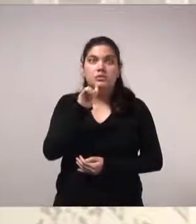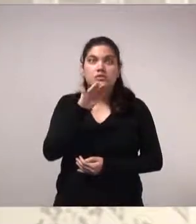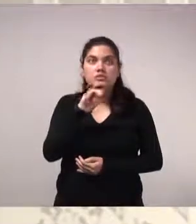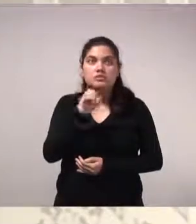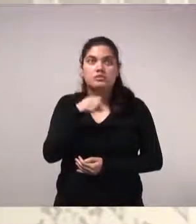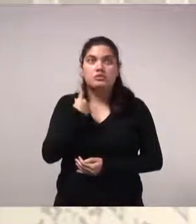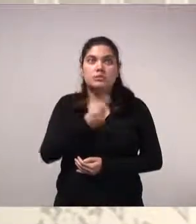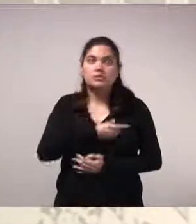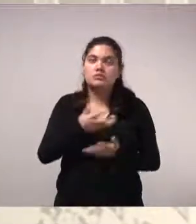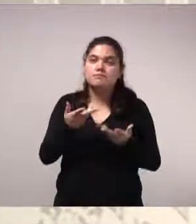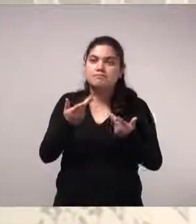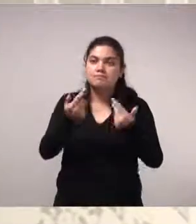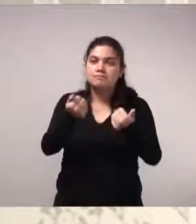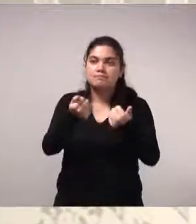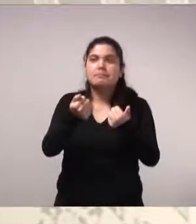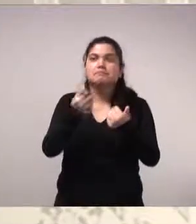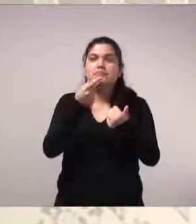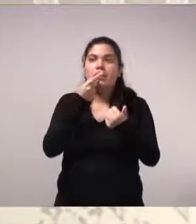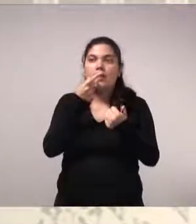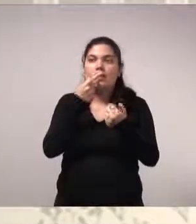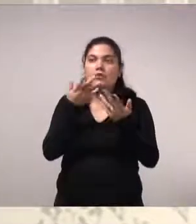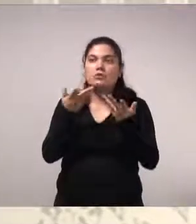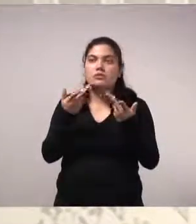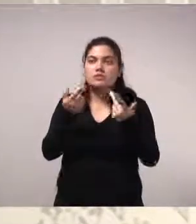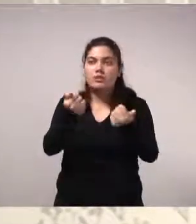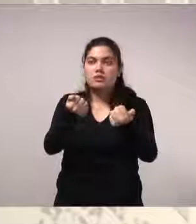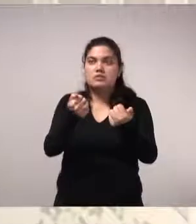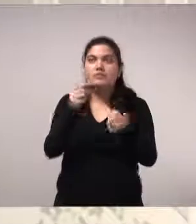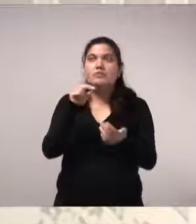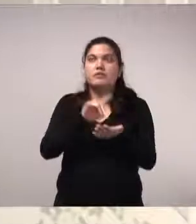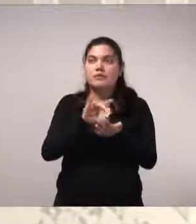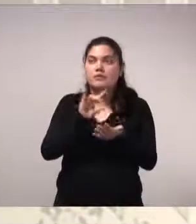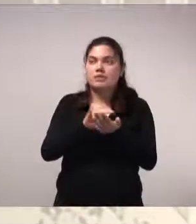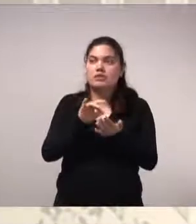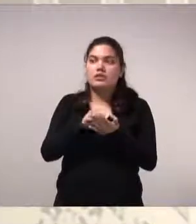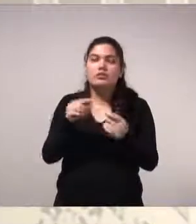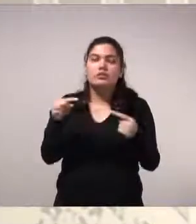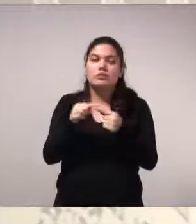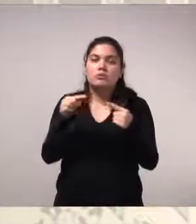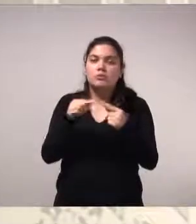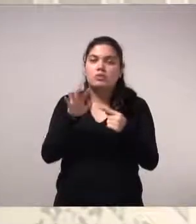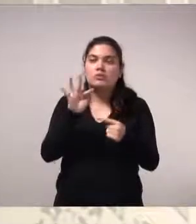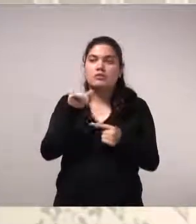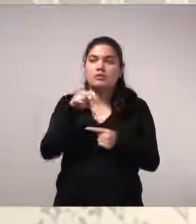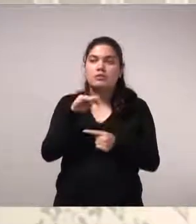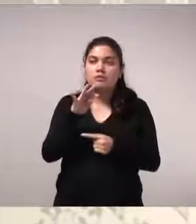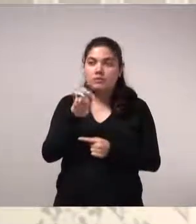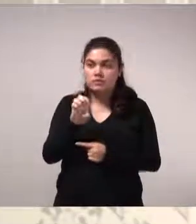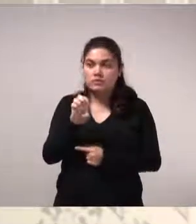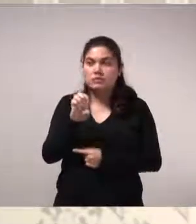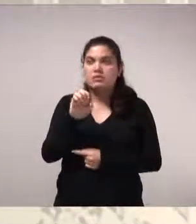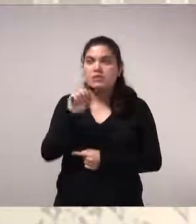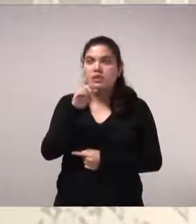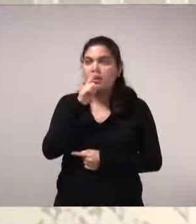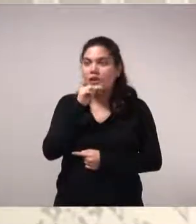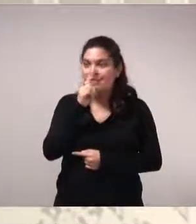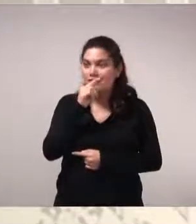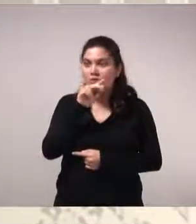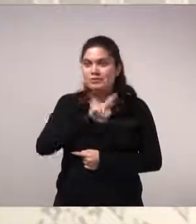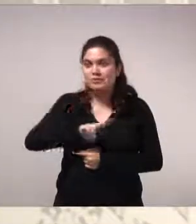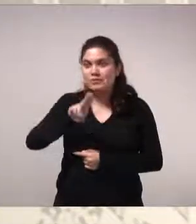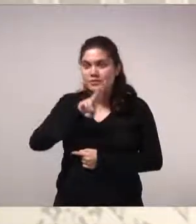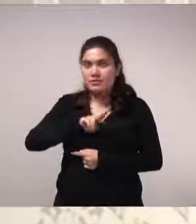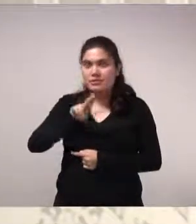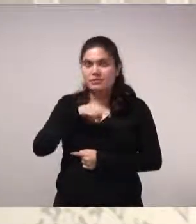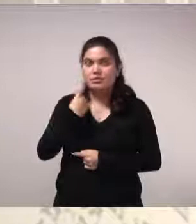a gente chama de qualificação. E, na verdade, tem a ver com a fonte da água. A gente quer trocar a fonte da água utilizada. O que